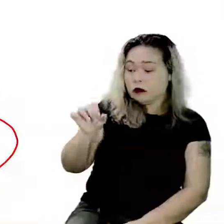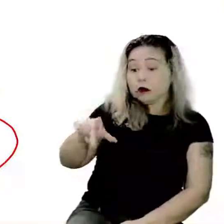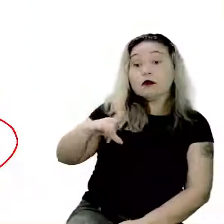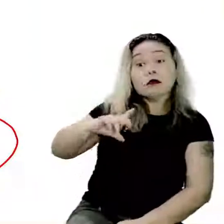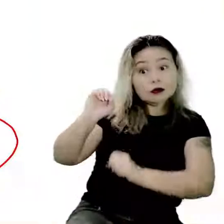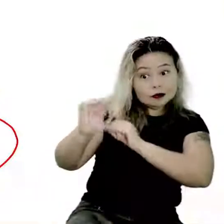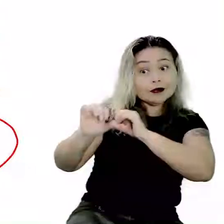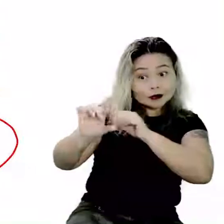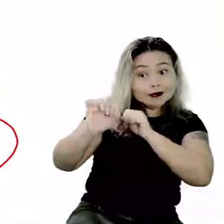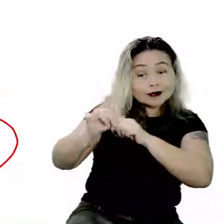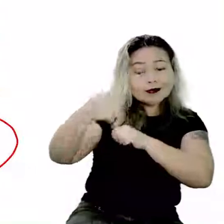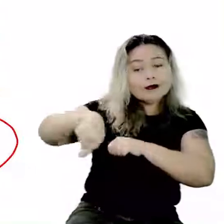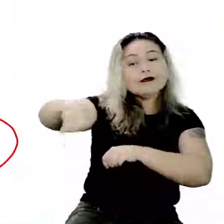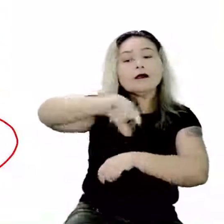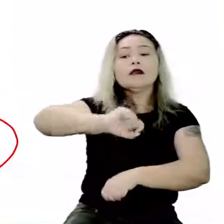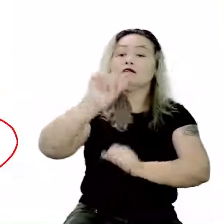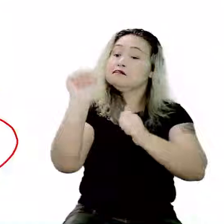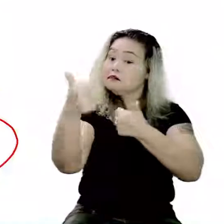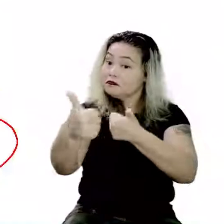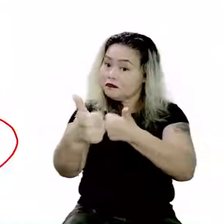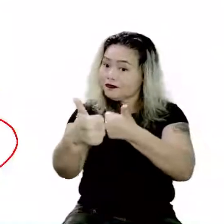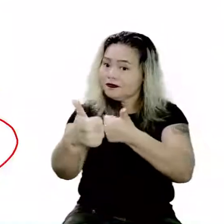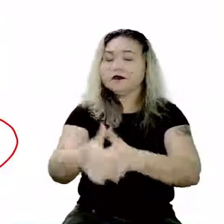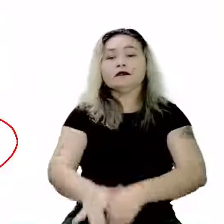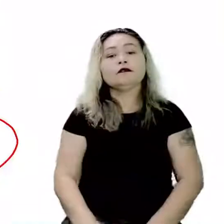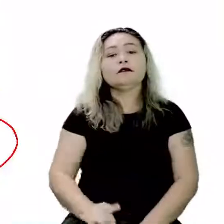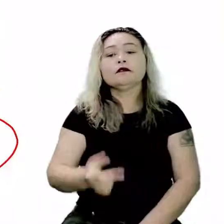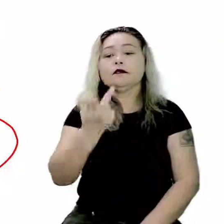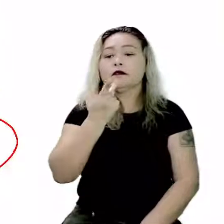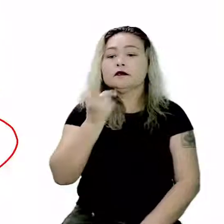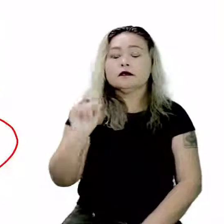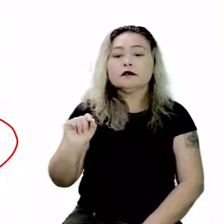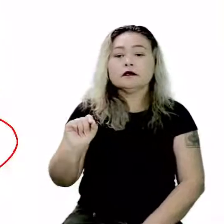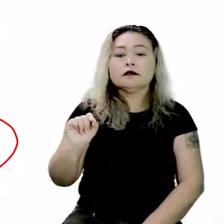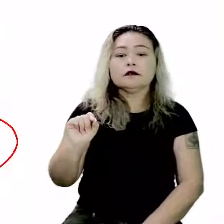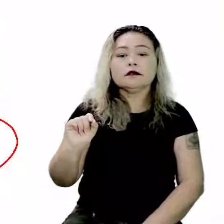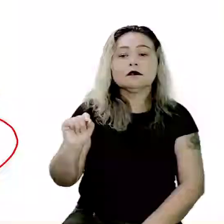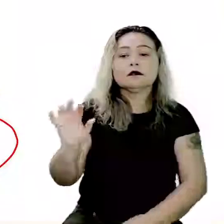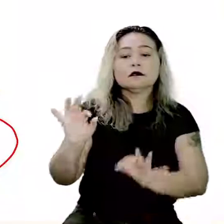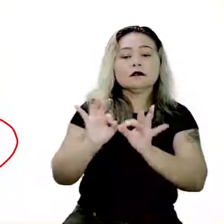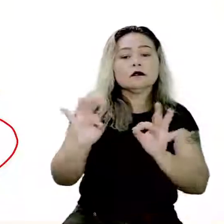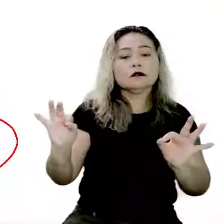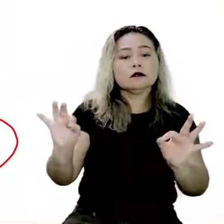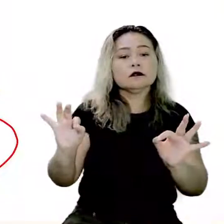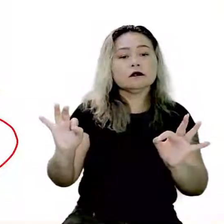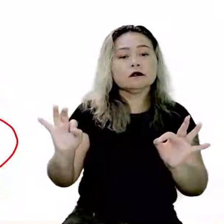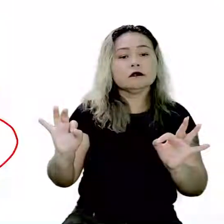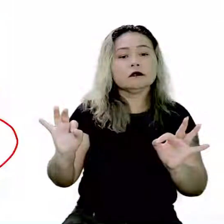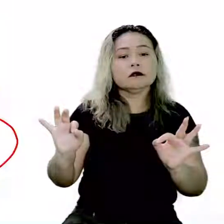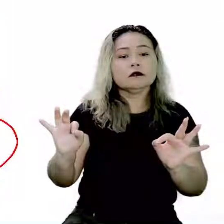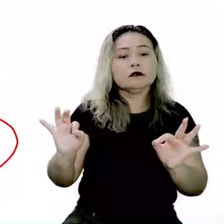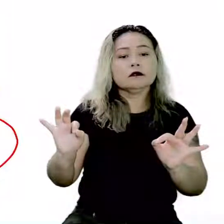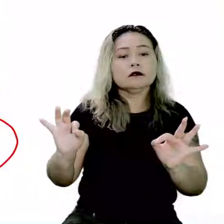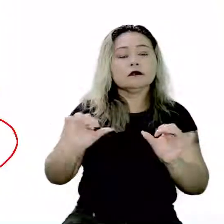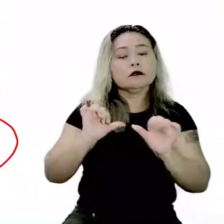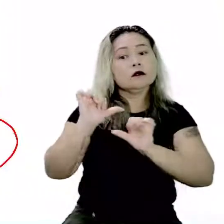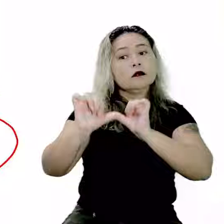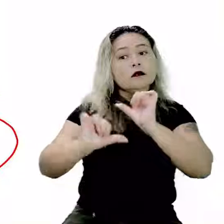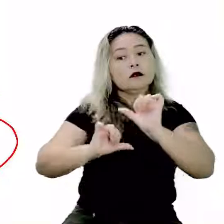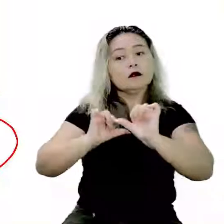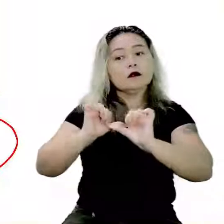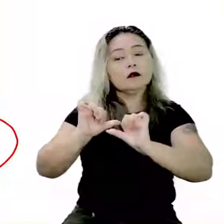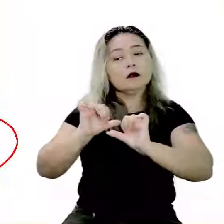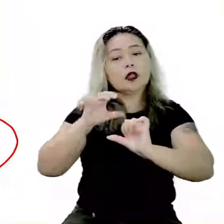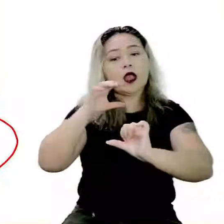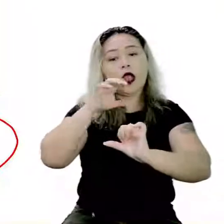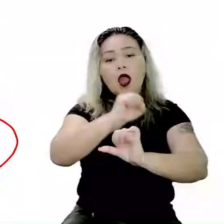aula pra gente que escreveu esse livro? Exatamente. E agora eu vou falar um pouco sobre essa frase aqui, ó. Mudou radicalmente,